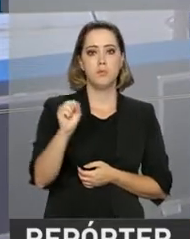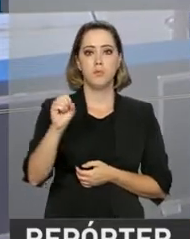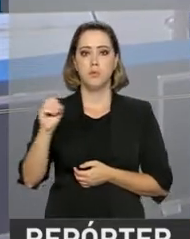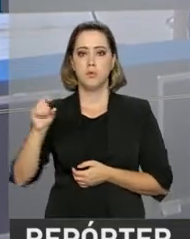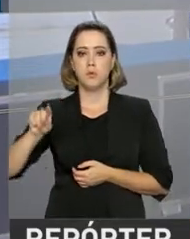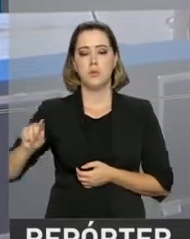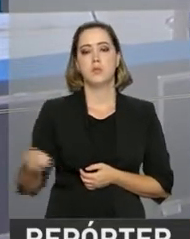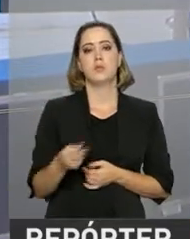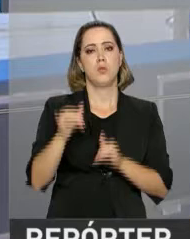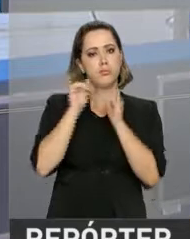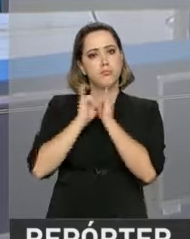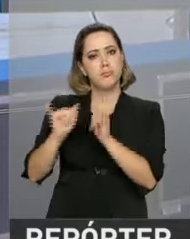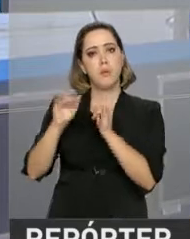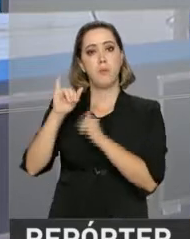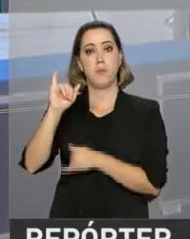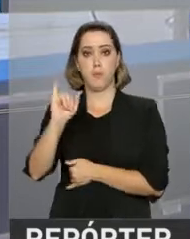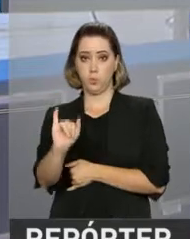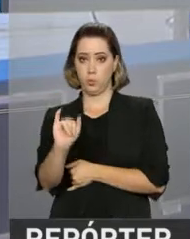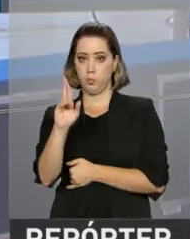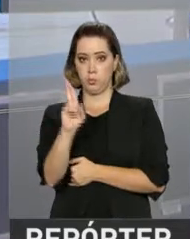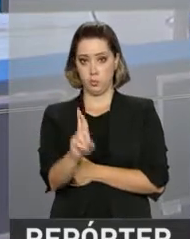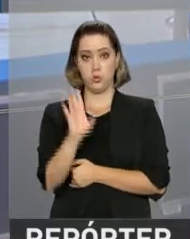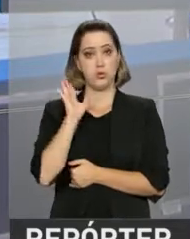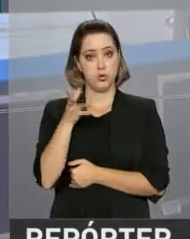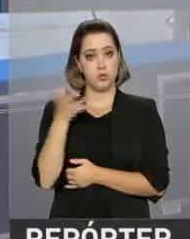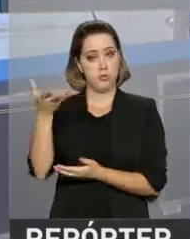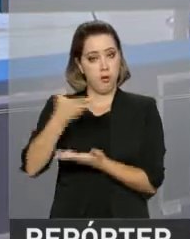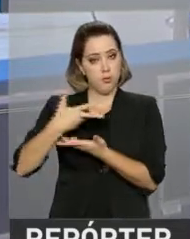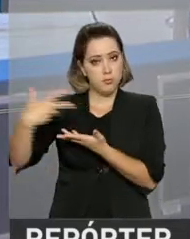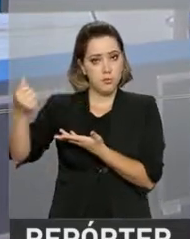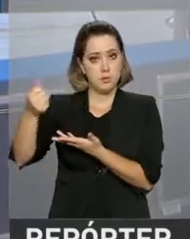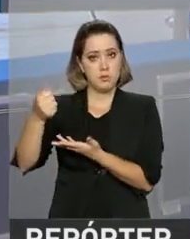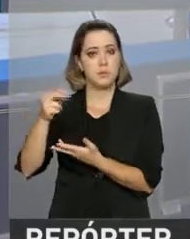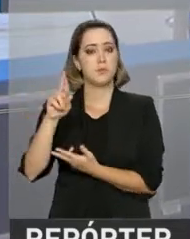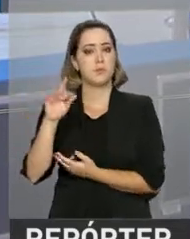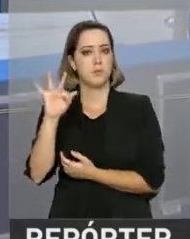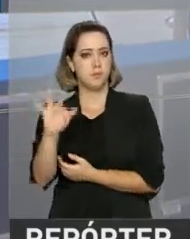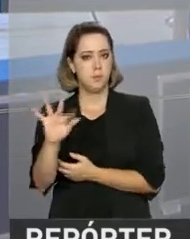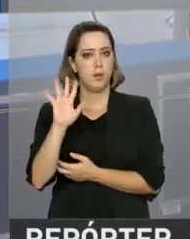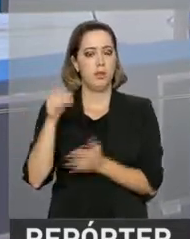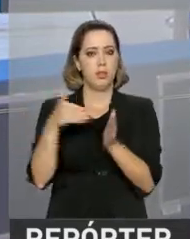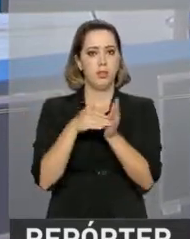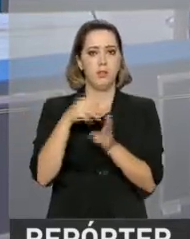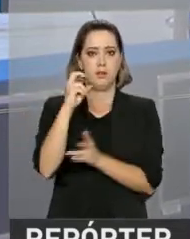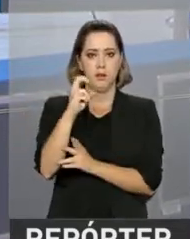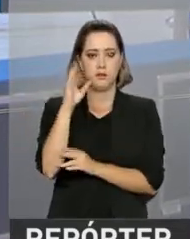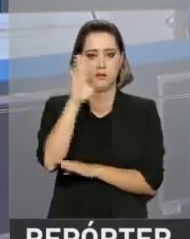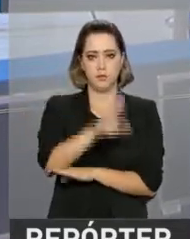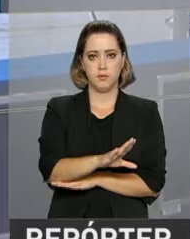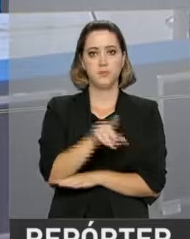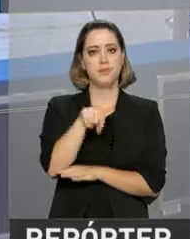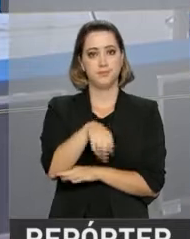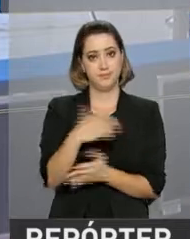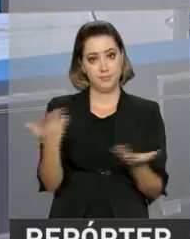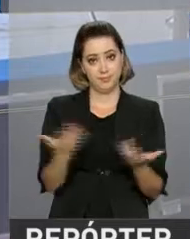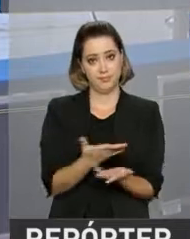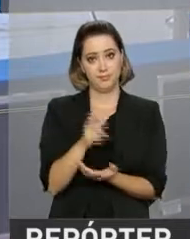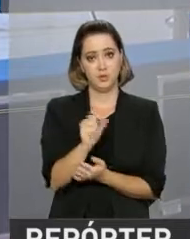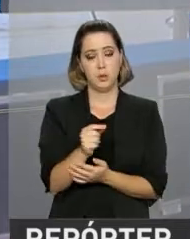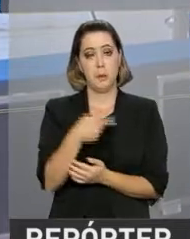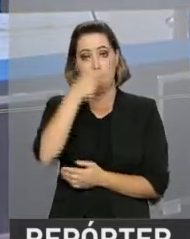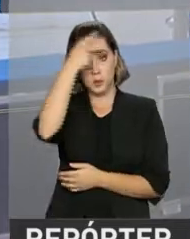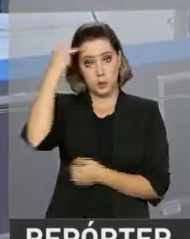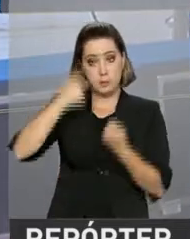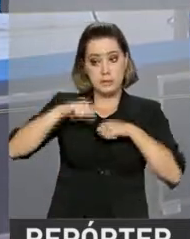1.800.000 declarações do Imposto de Renda já foram recebidas pela Receita Federal até às 5 horas desta tarde. O contribuinte tem que ficar